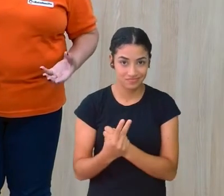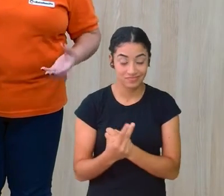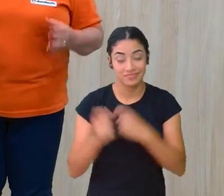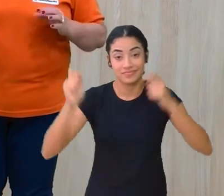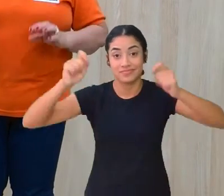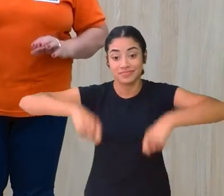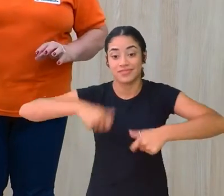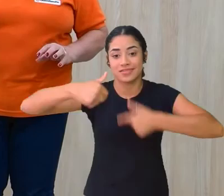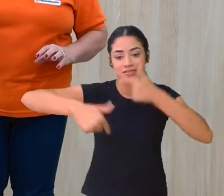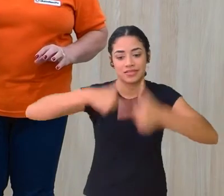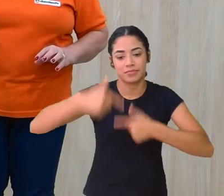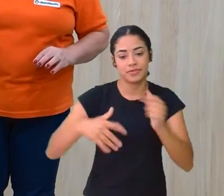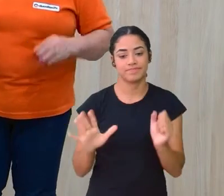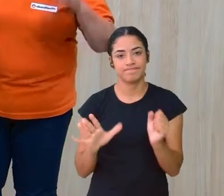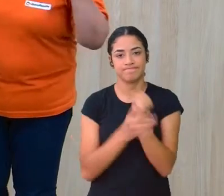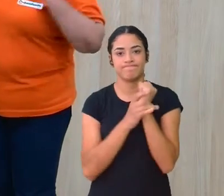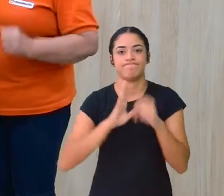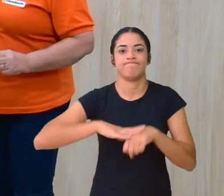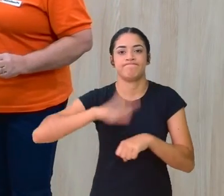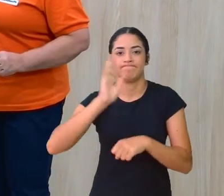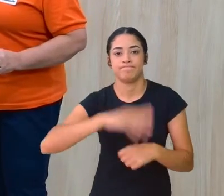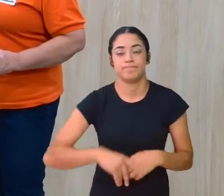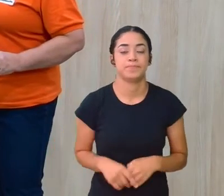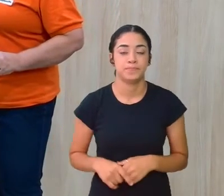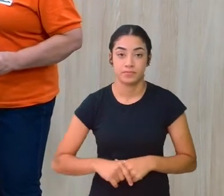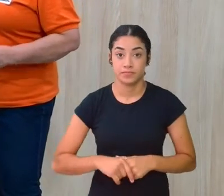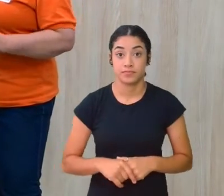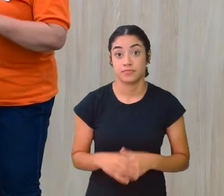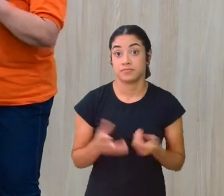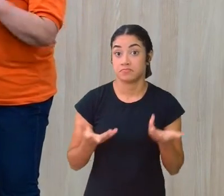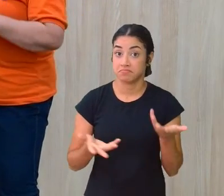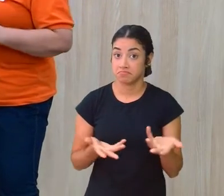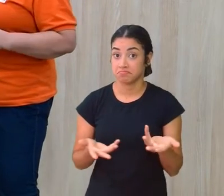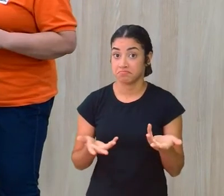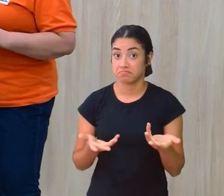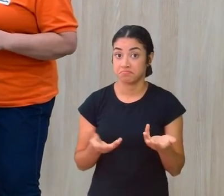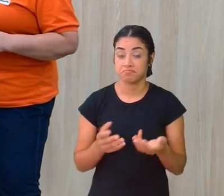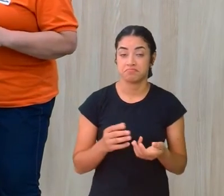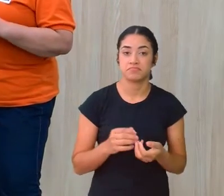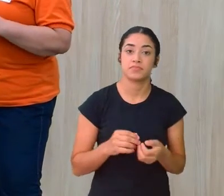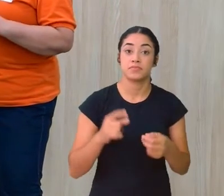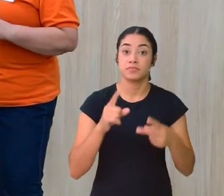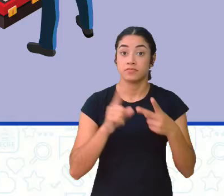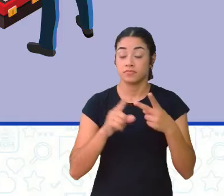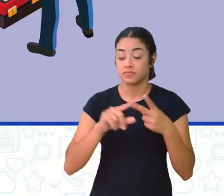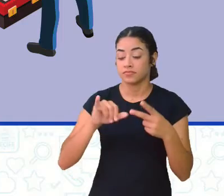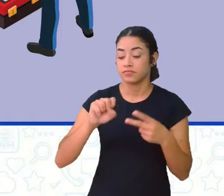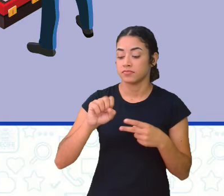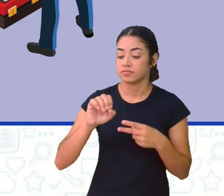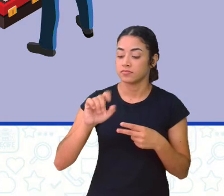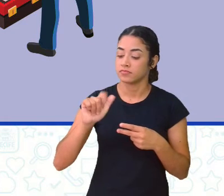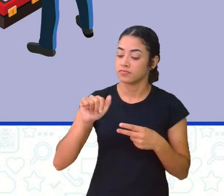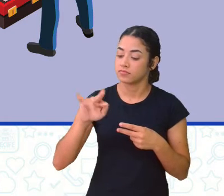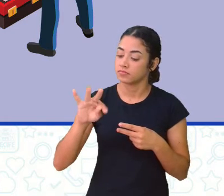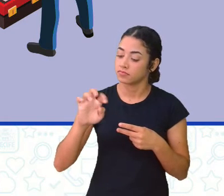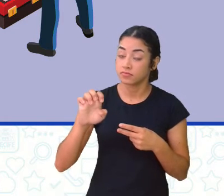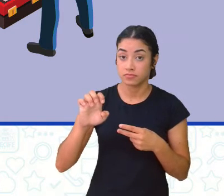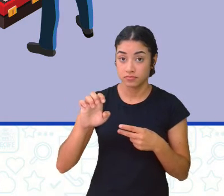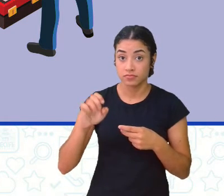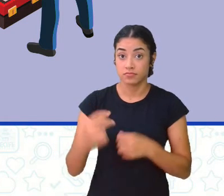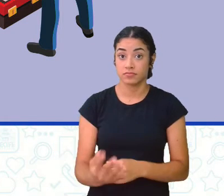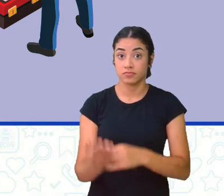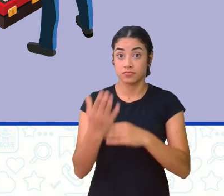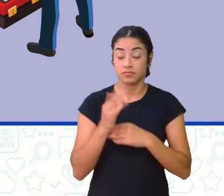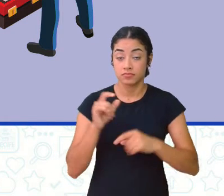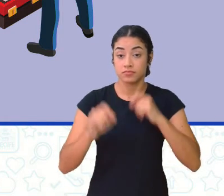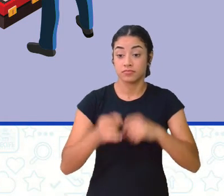poder trabalhar com mais segurança. E aí? Os isolantes elétricos são utilizados principalmente para